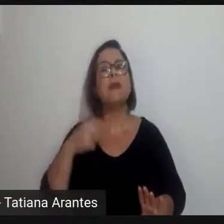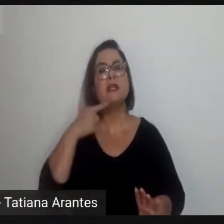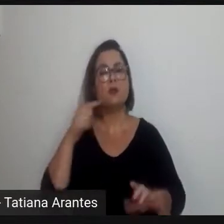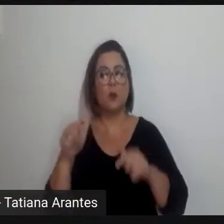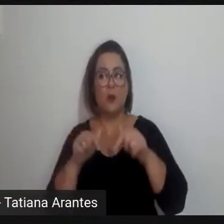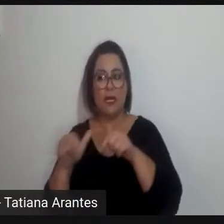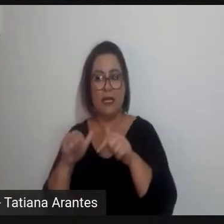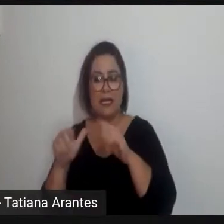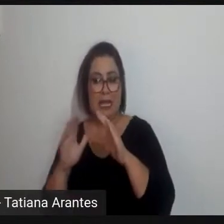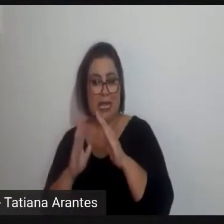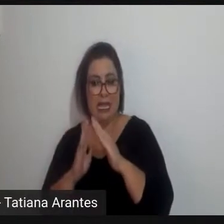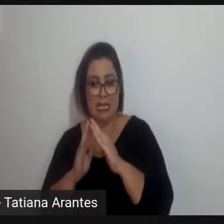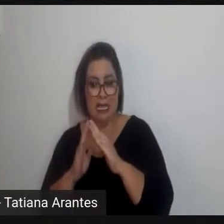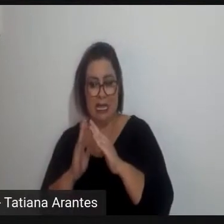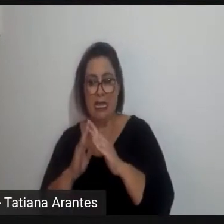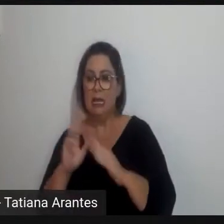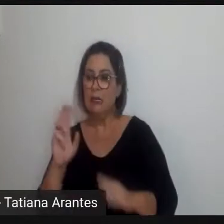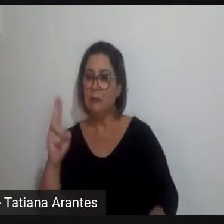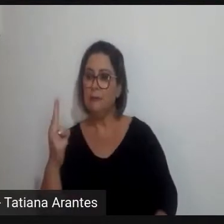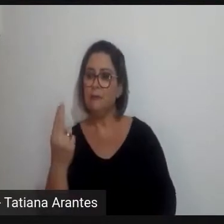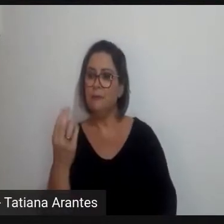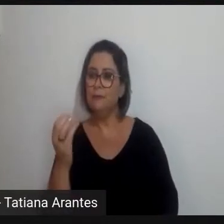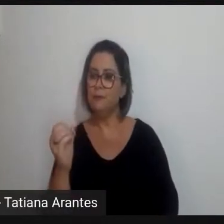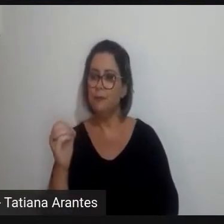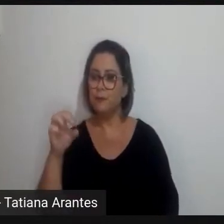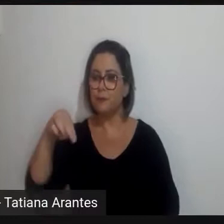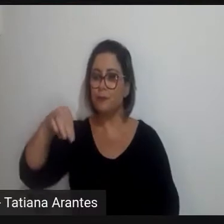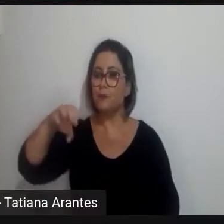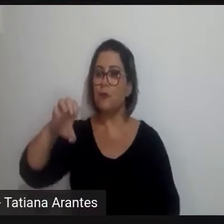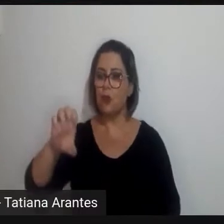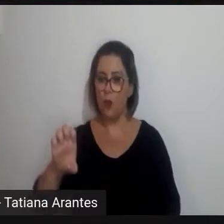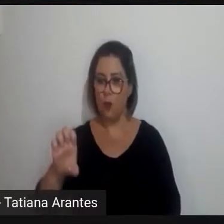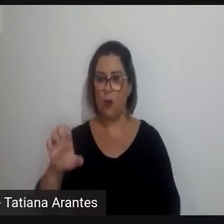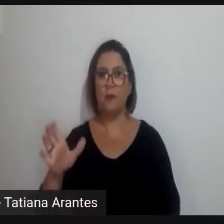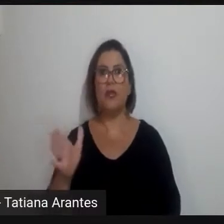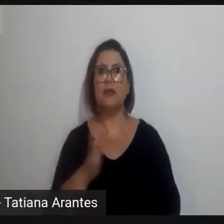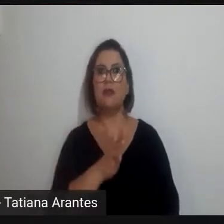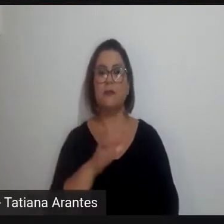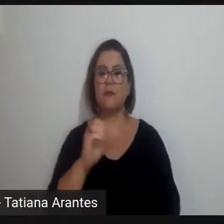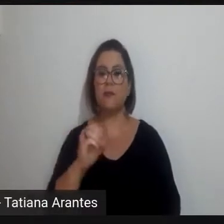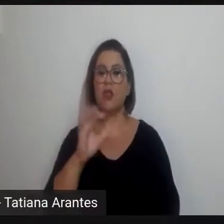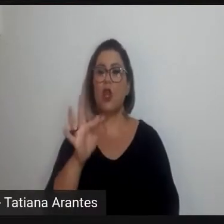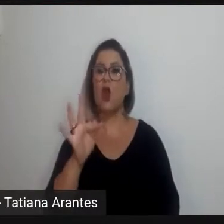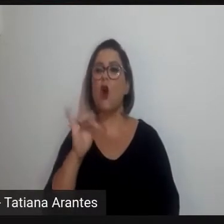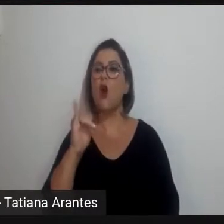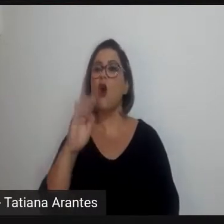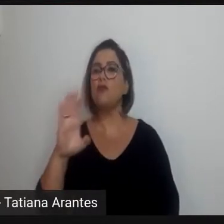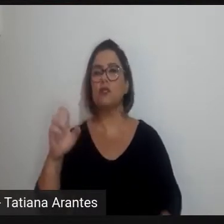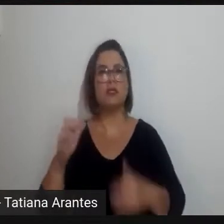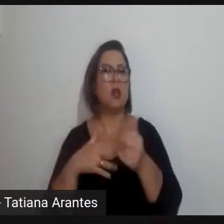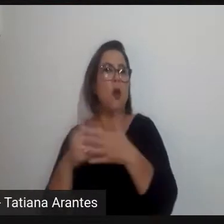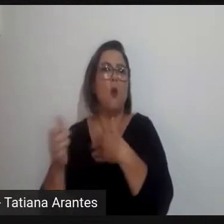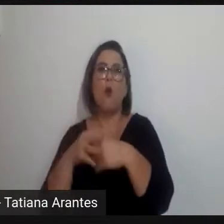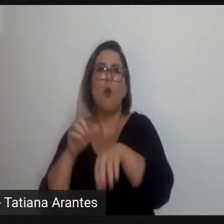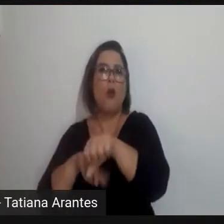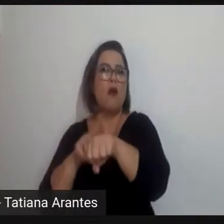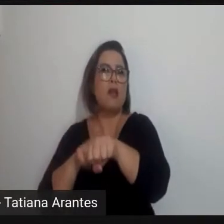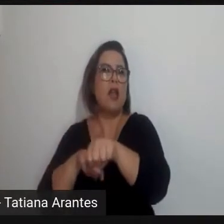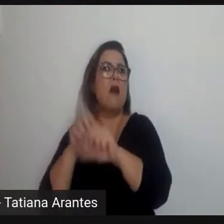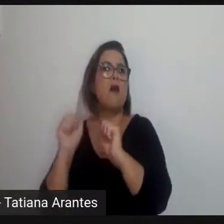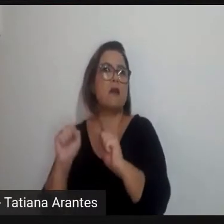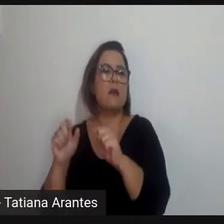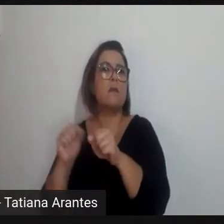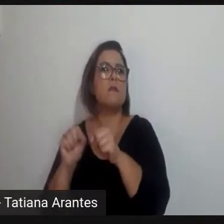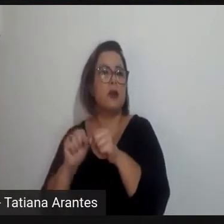que pode ter uma autonomia para desenvolver o trabalho a qualquer momento, tem que tomar muito